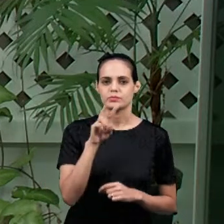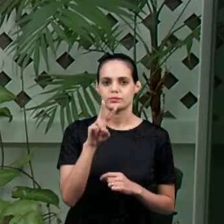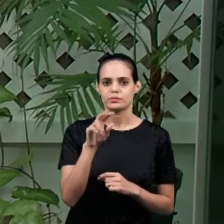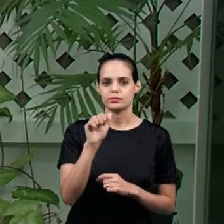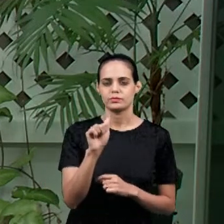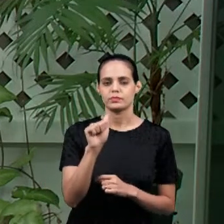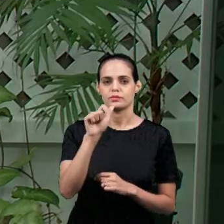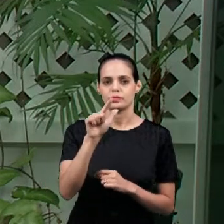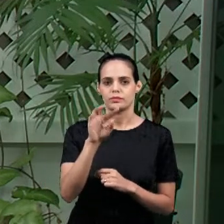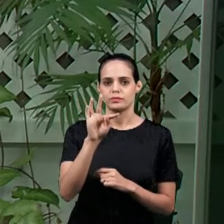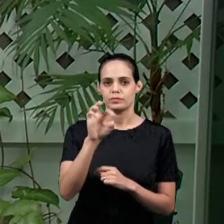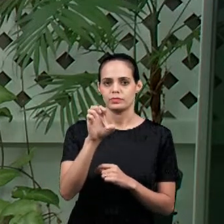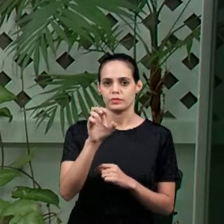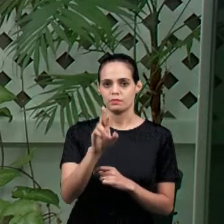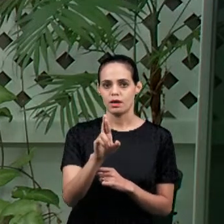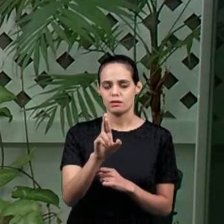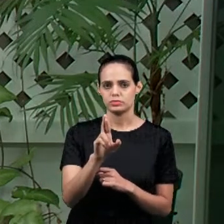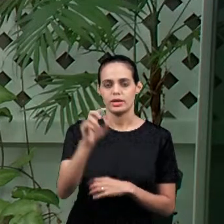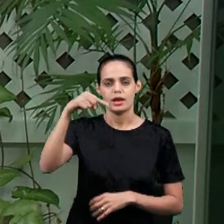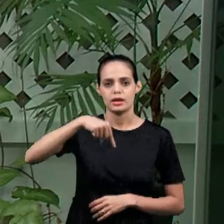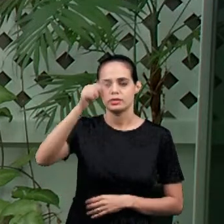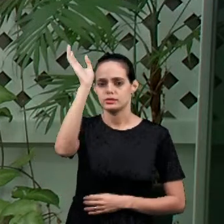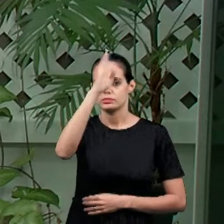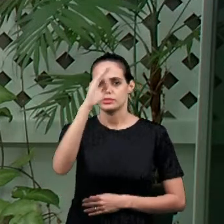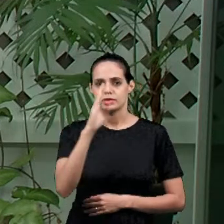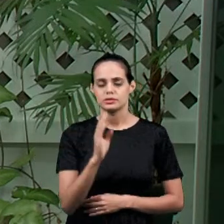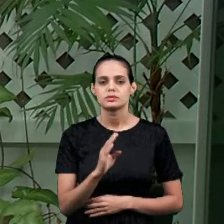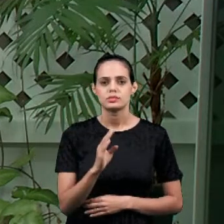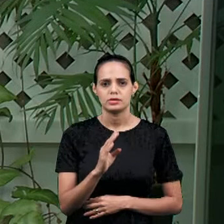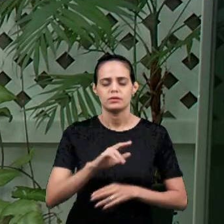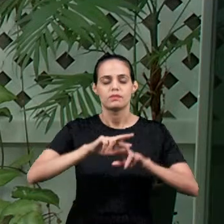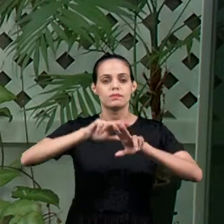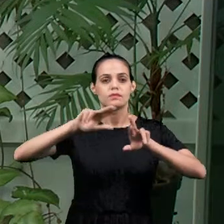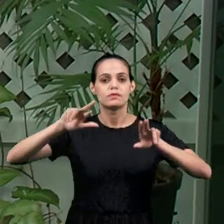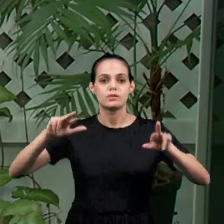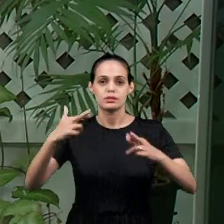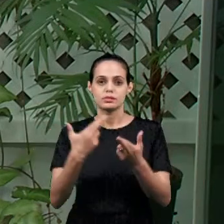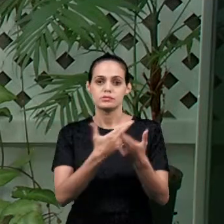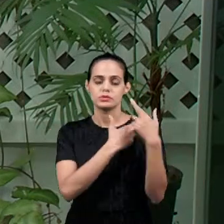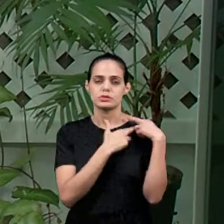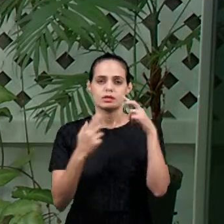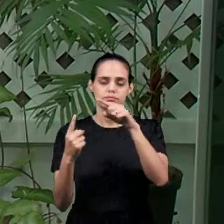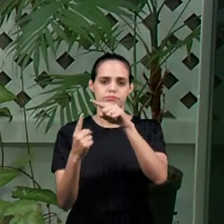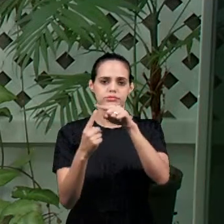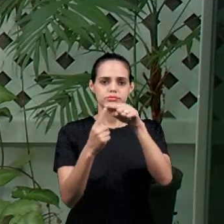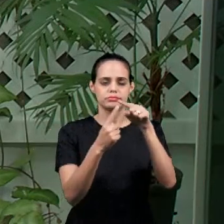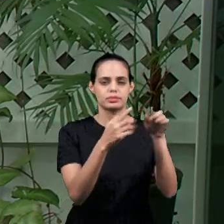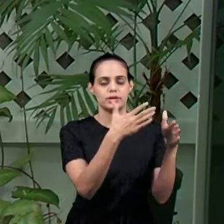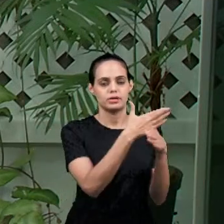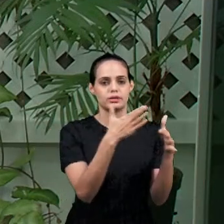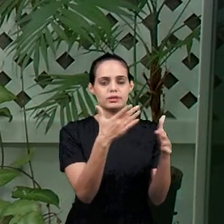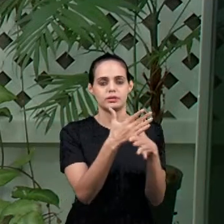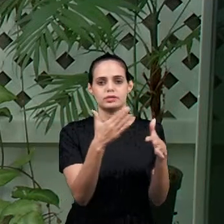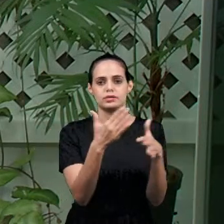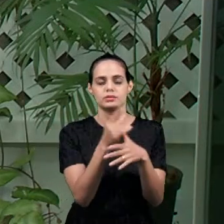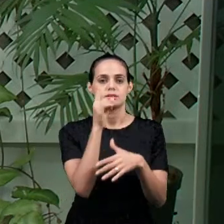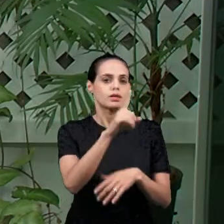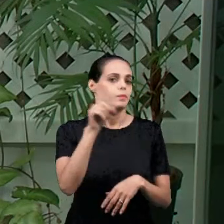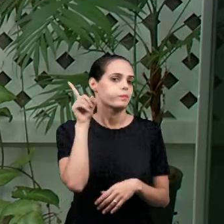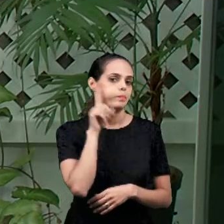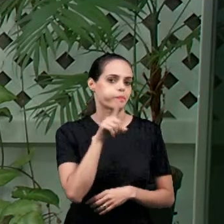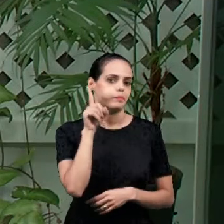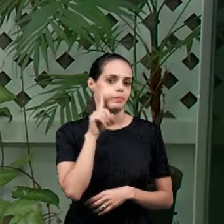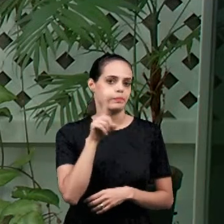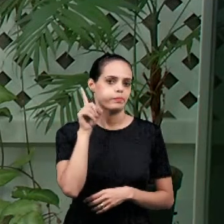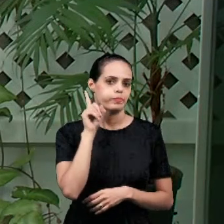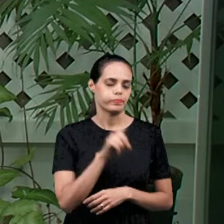que é aqui do Brasil, e está com a incumbência de várias igrejas. Já falei Marlborough, Everett, Newark,